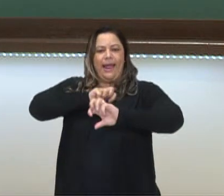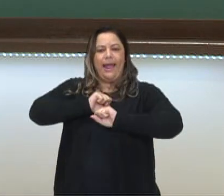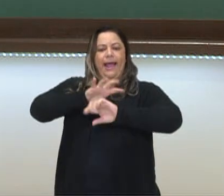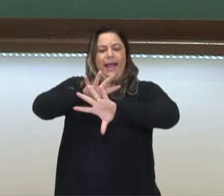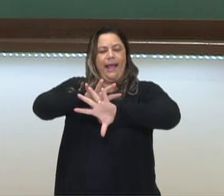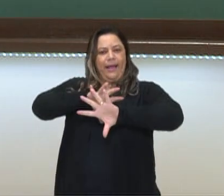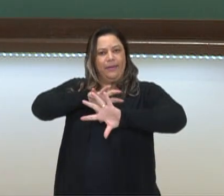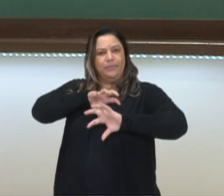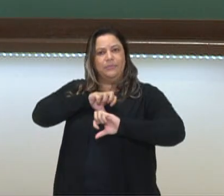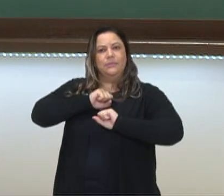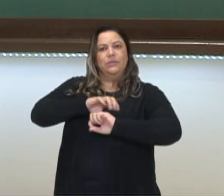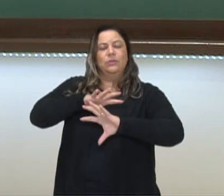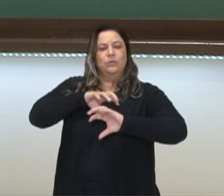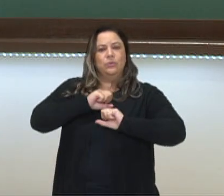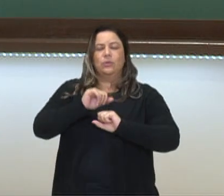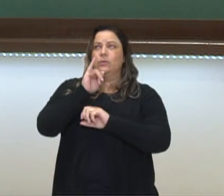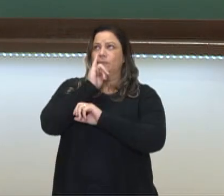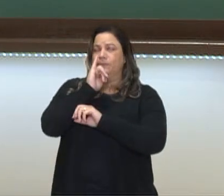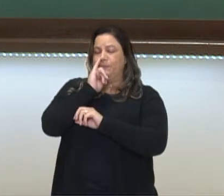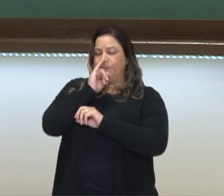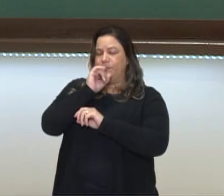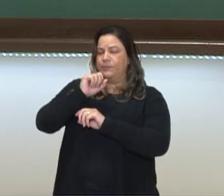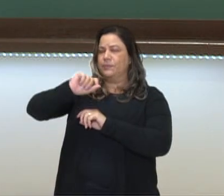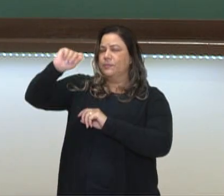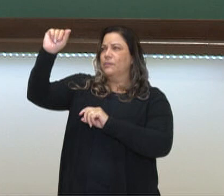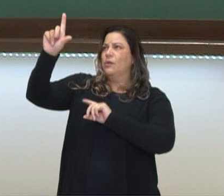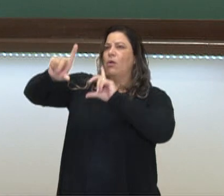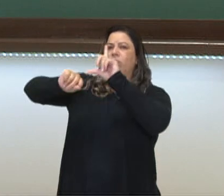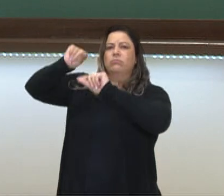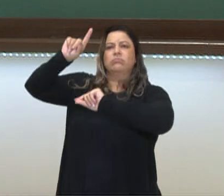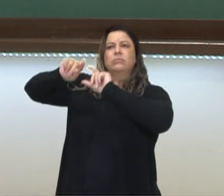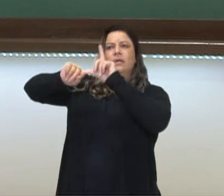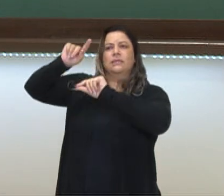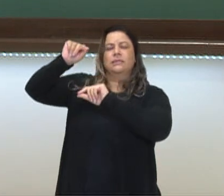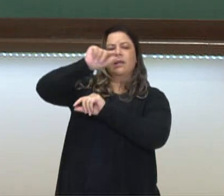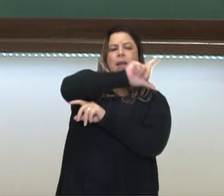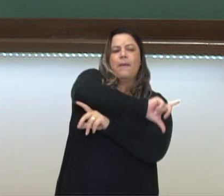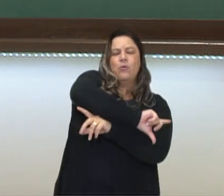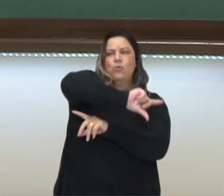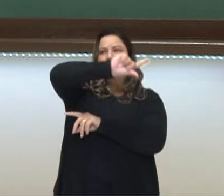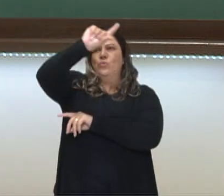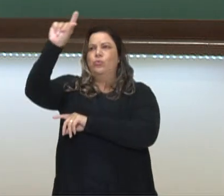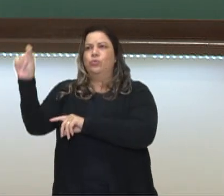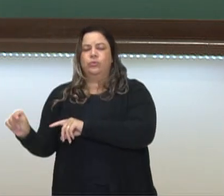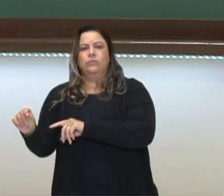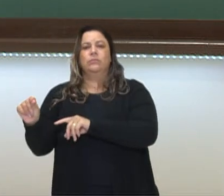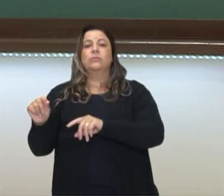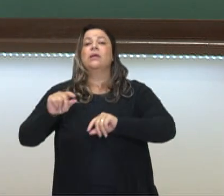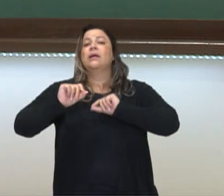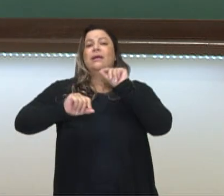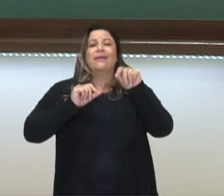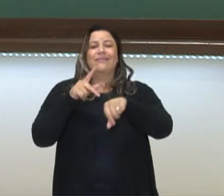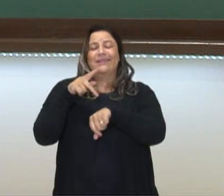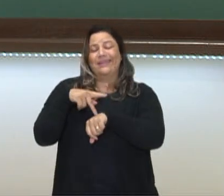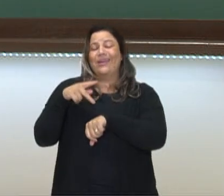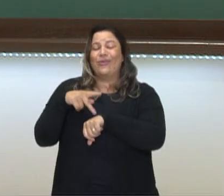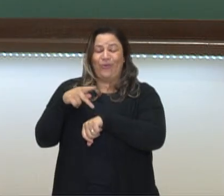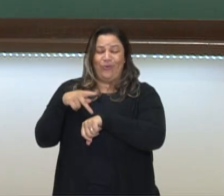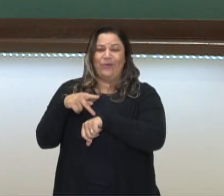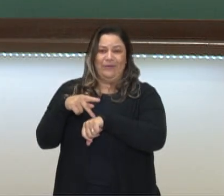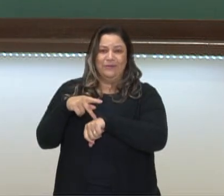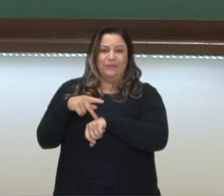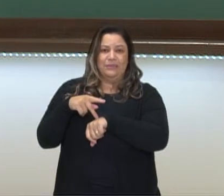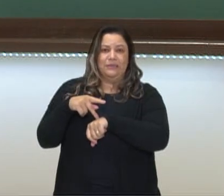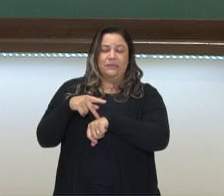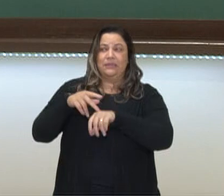por exemplo, observamos no céu uma estrela cadente, nada mais é do que um pequeno fragmento rochoso que veio do espaço e, ao